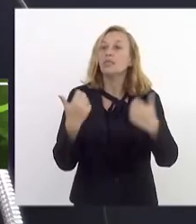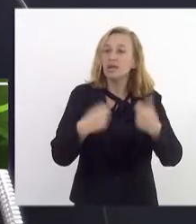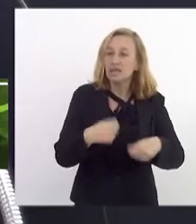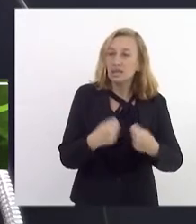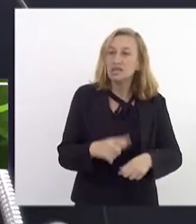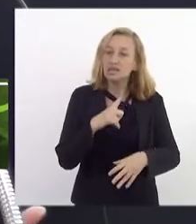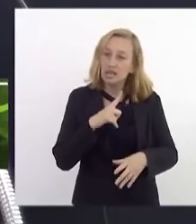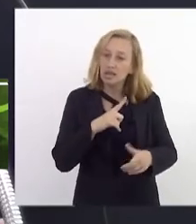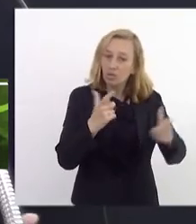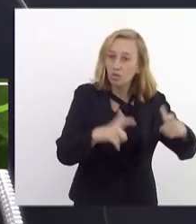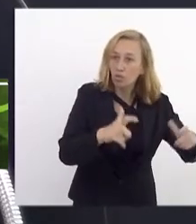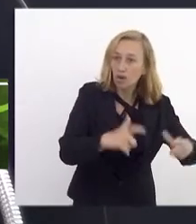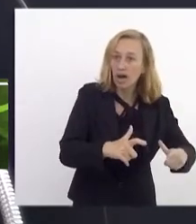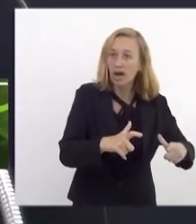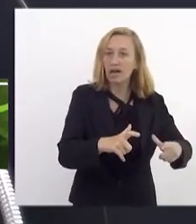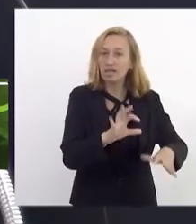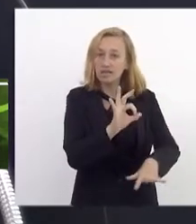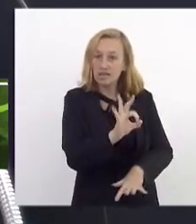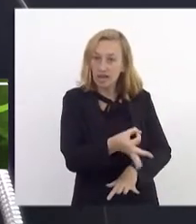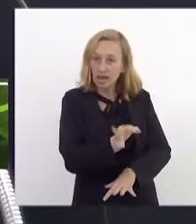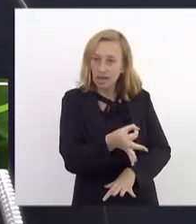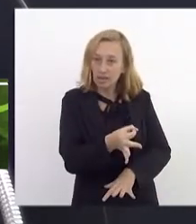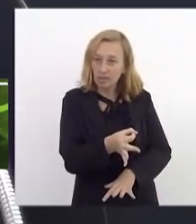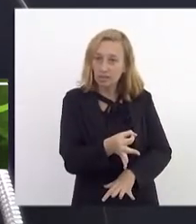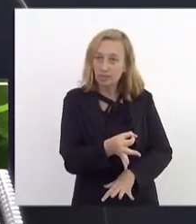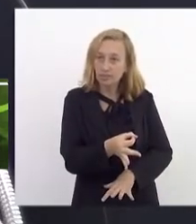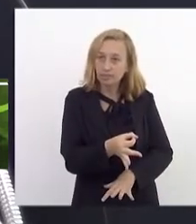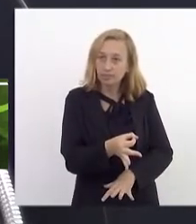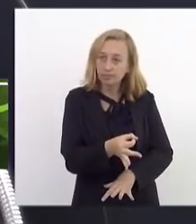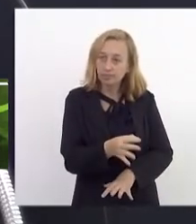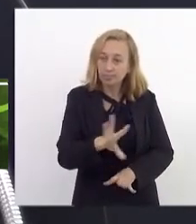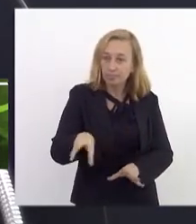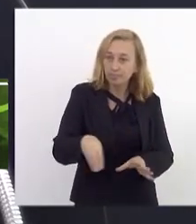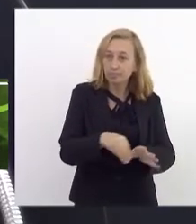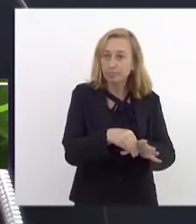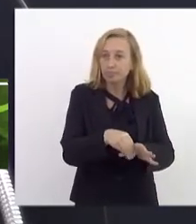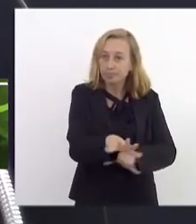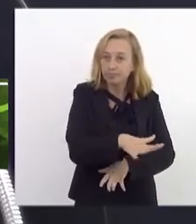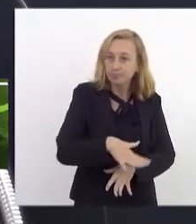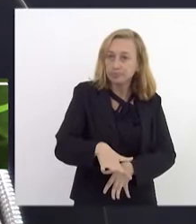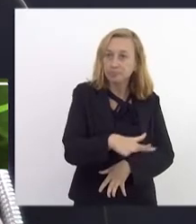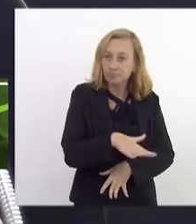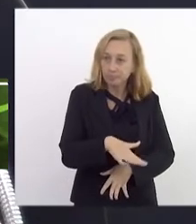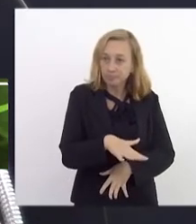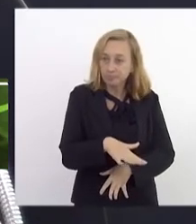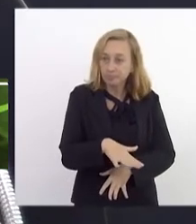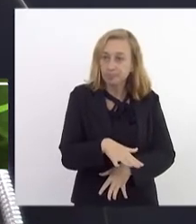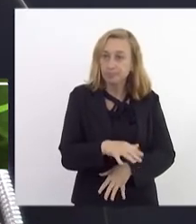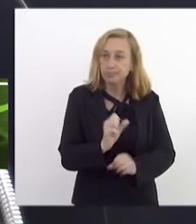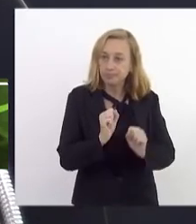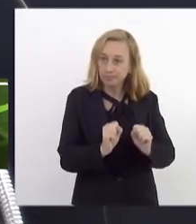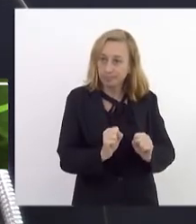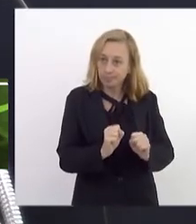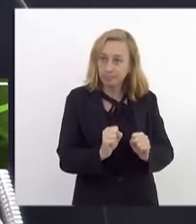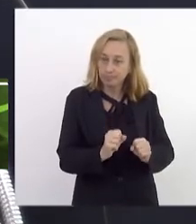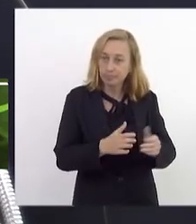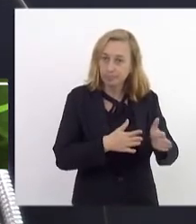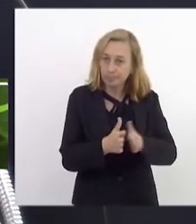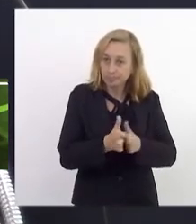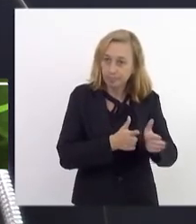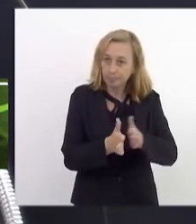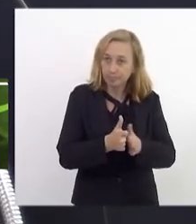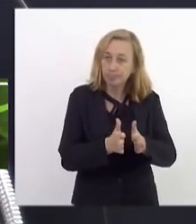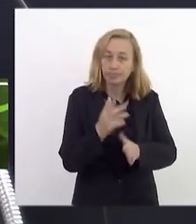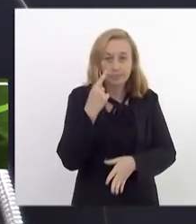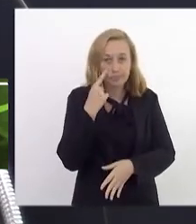um espaço, que seja um espaço apropriado, que seja um espaço dentro de uma área, que seja uma área possível de intervenção. Então, tem